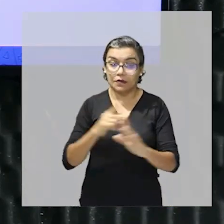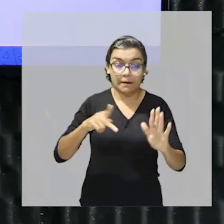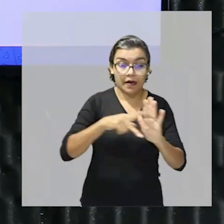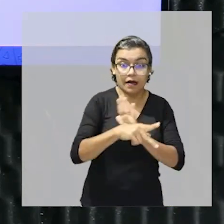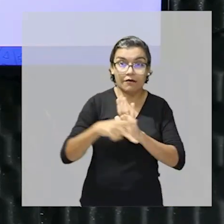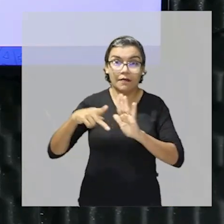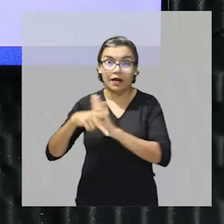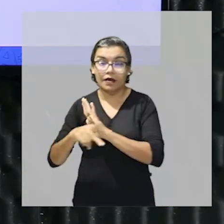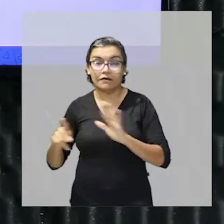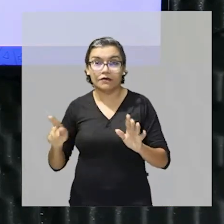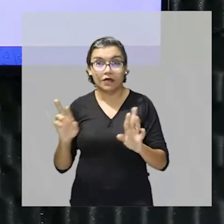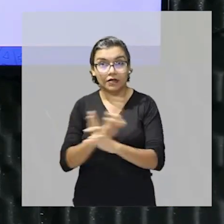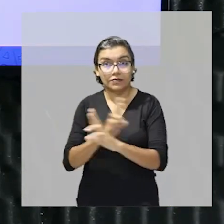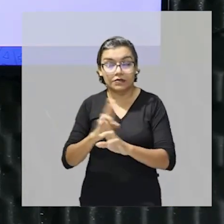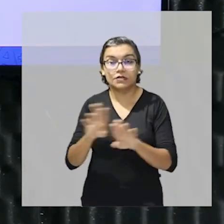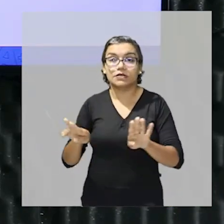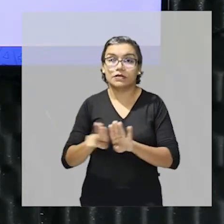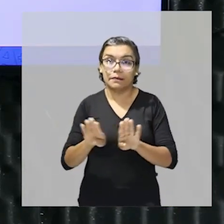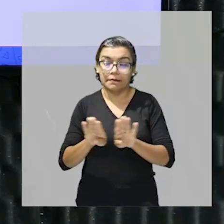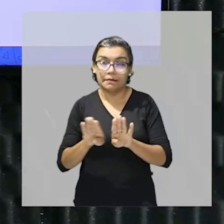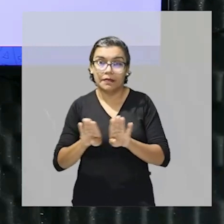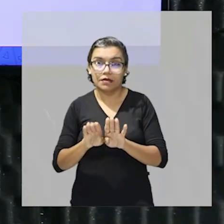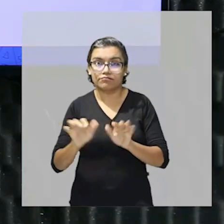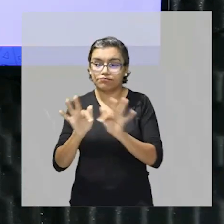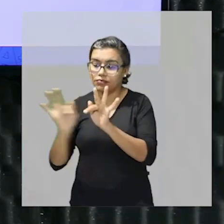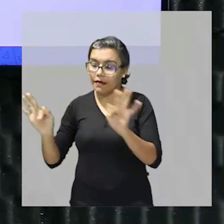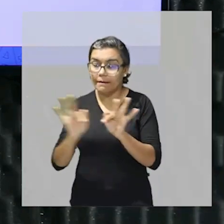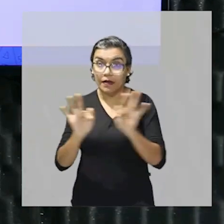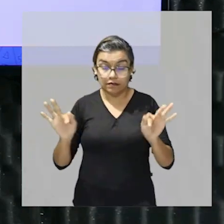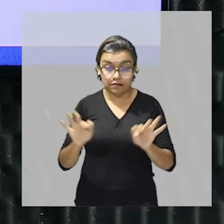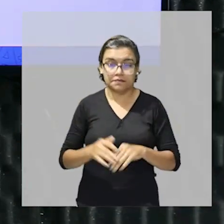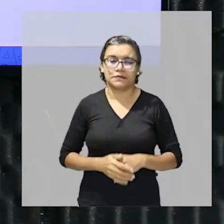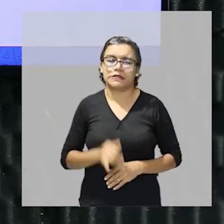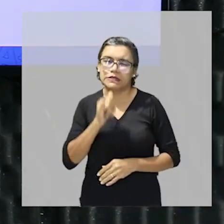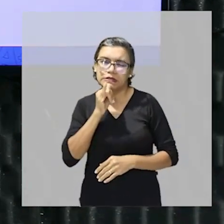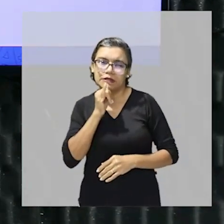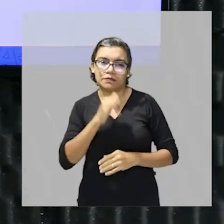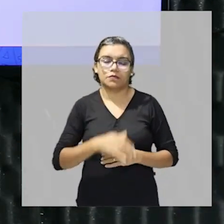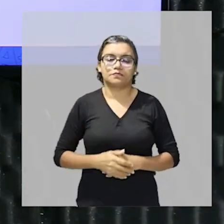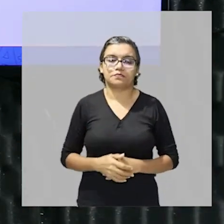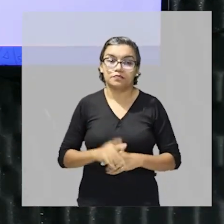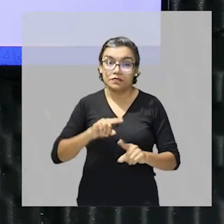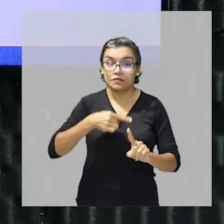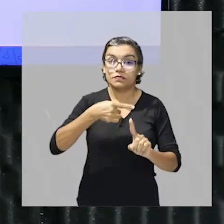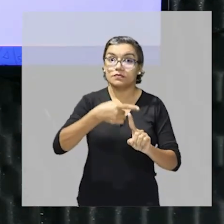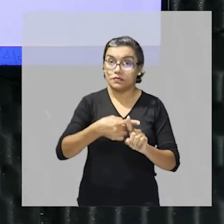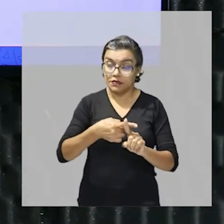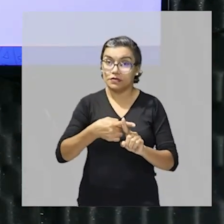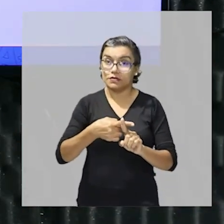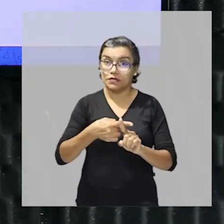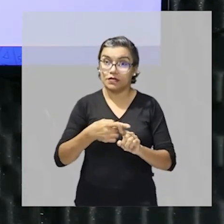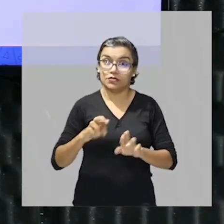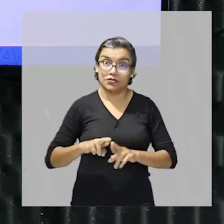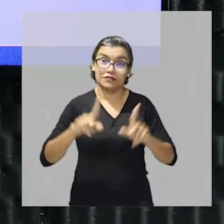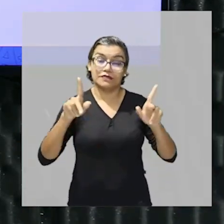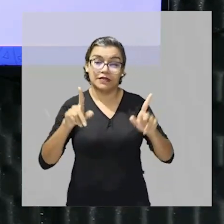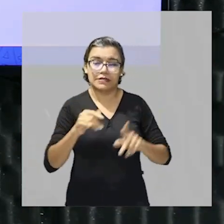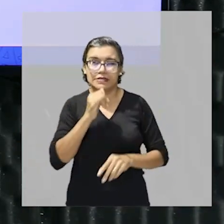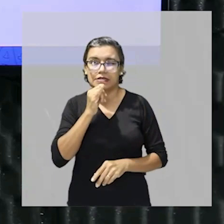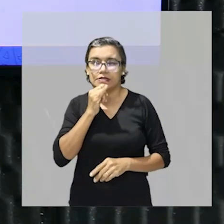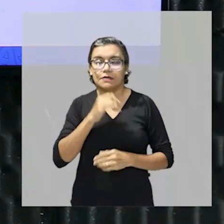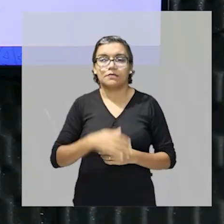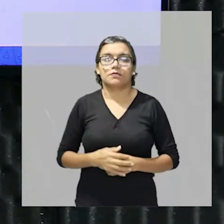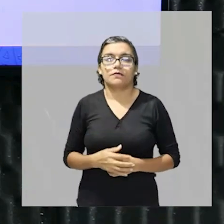os termos e os períodos, como eu já citei. Os mais comuns são a adição e o contraste, que é a ideia de